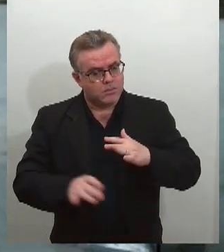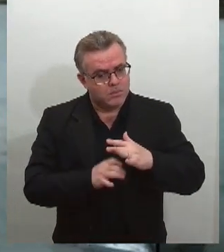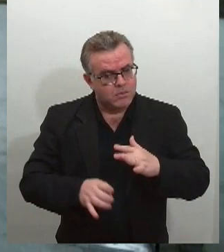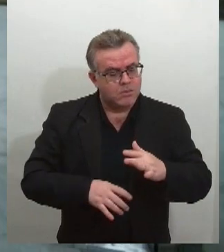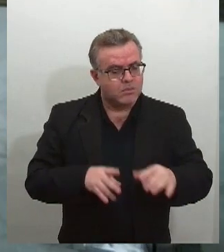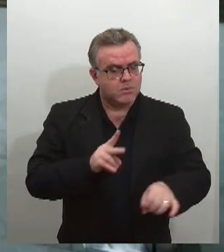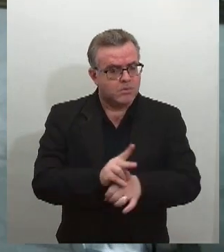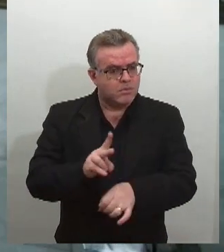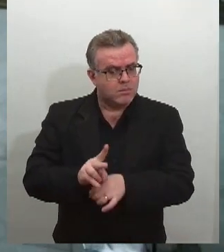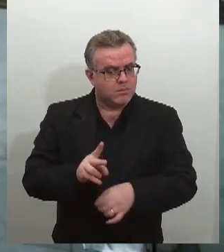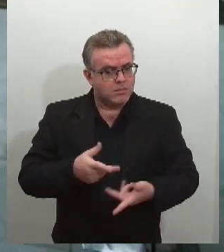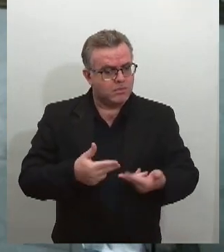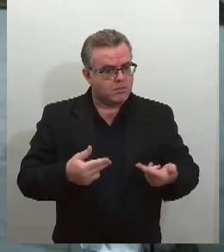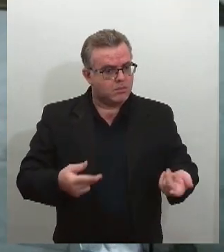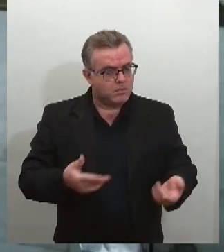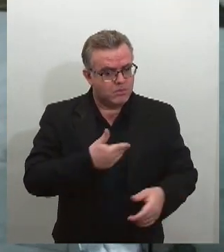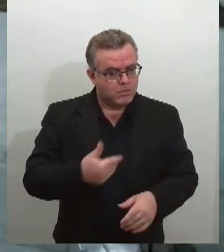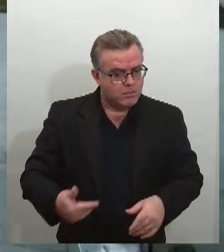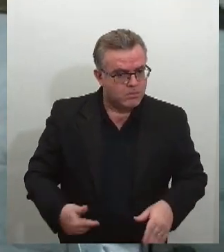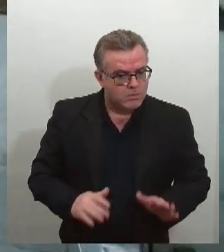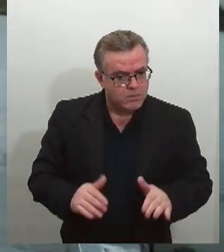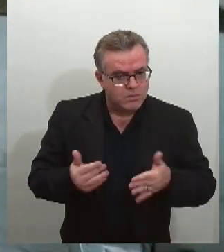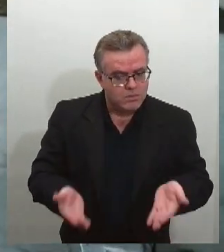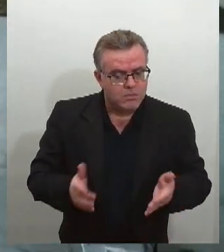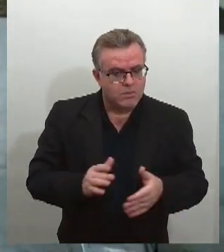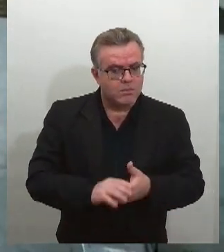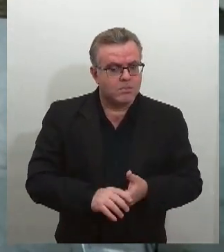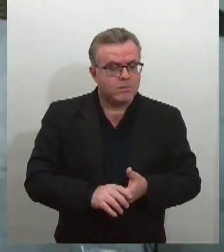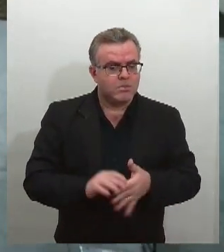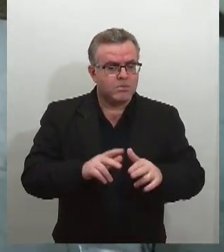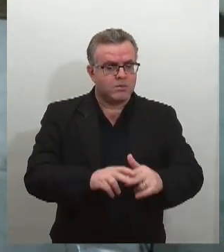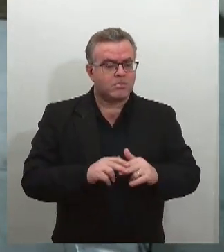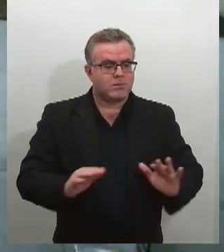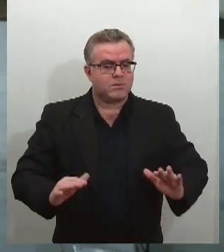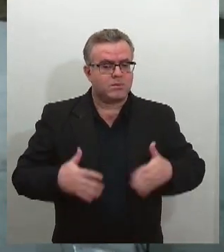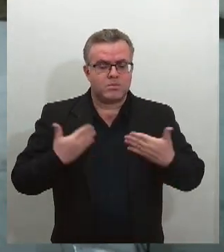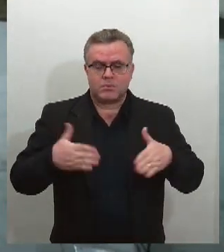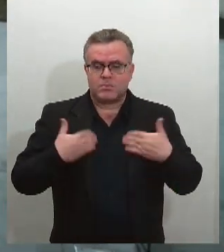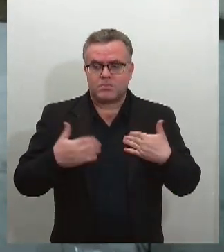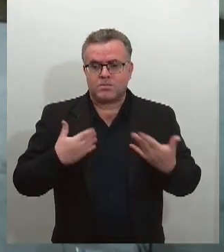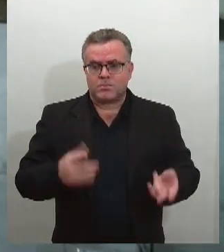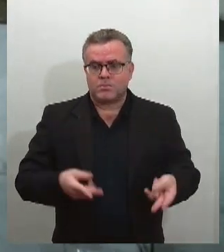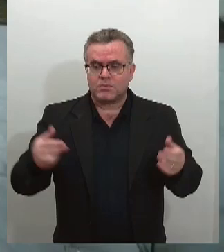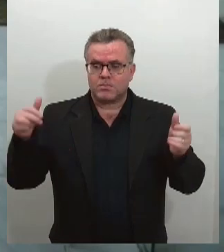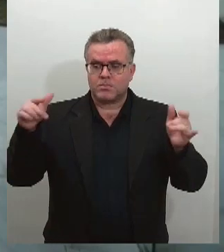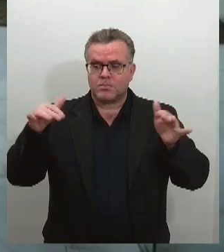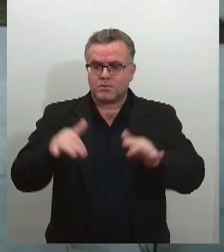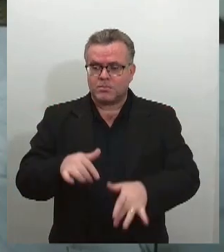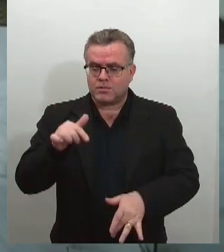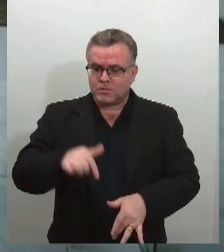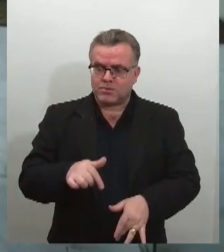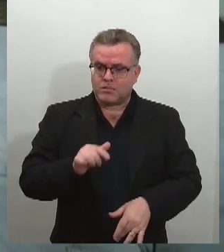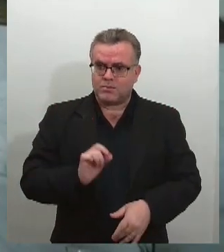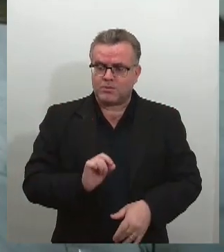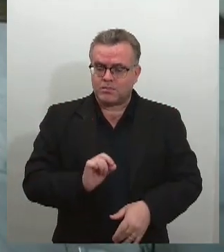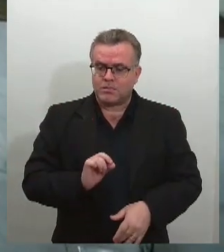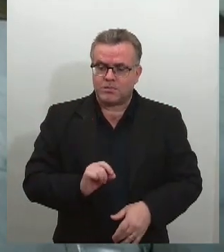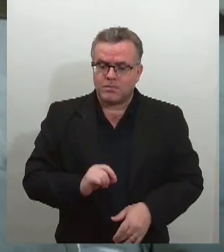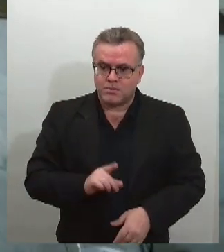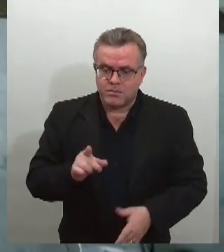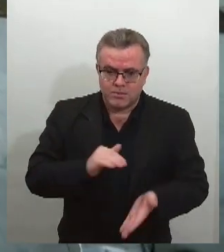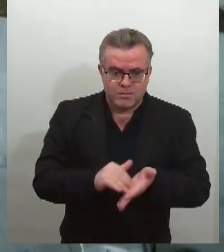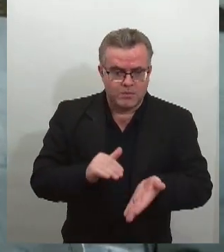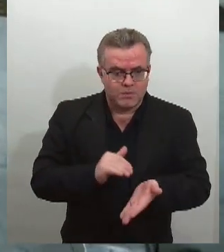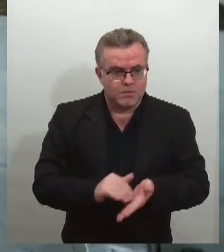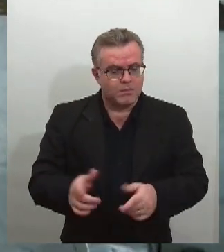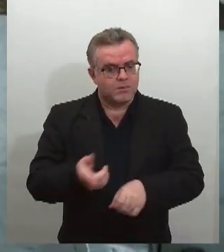coisa pública, com o dinheiro público. Então, hoje é um dia de alegria, estou muito feliz de participar aqui desse momento com eles. E lá na secretaria nós temos um gestor, o